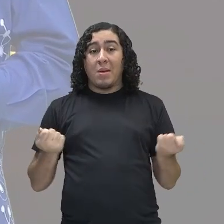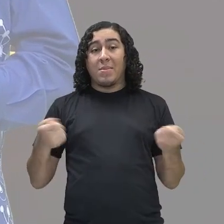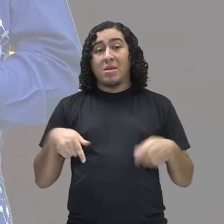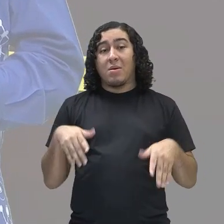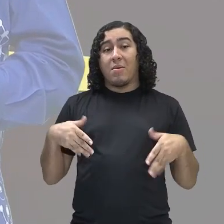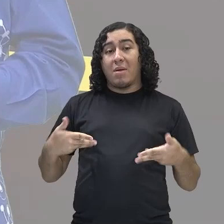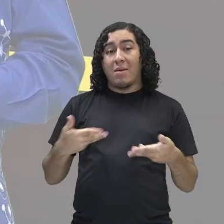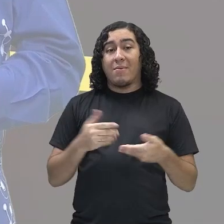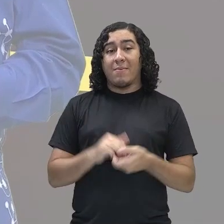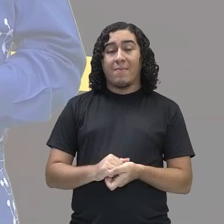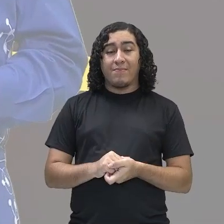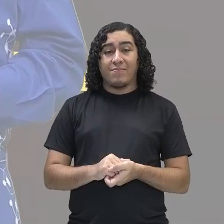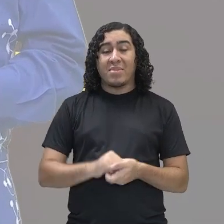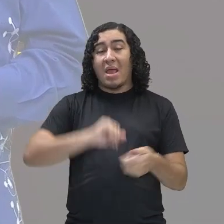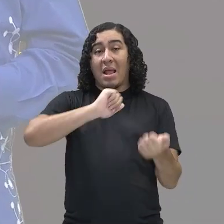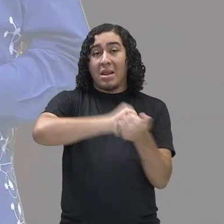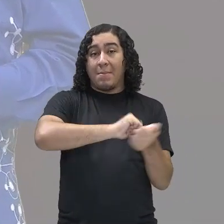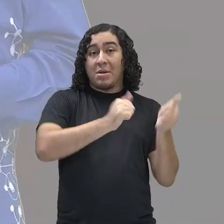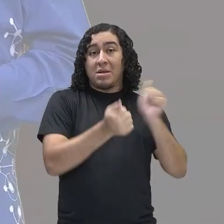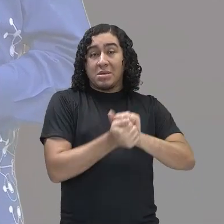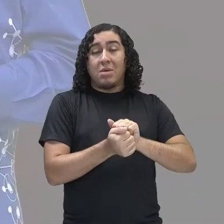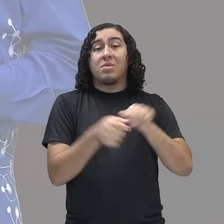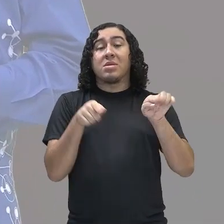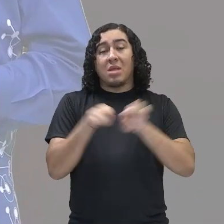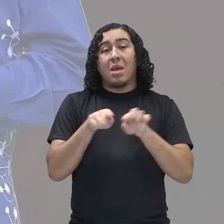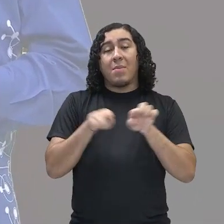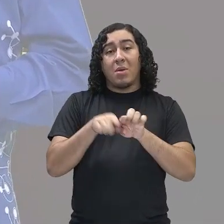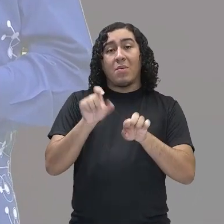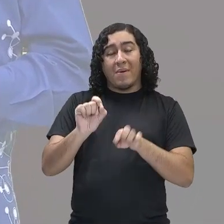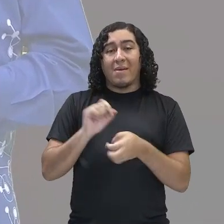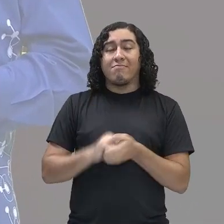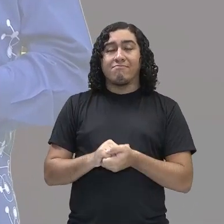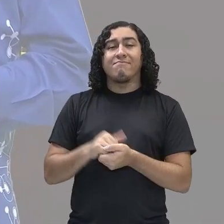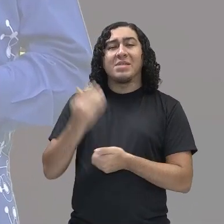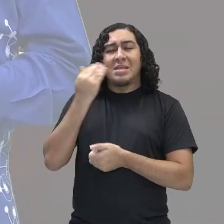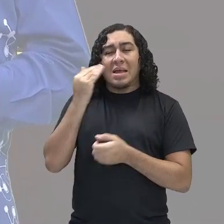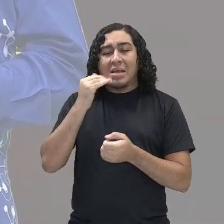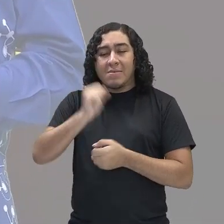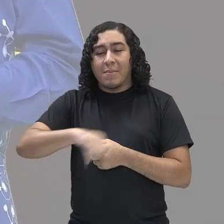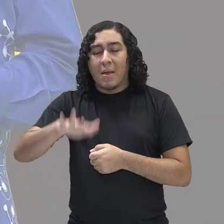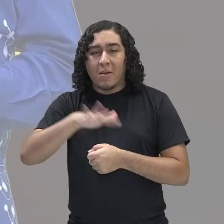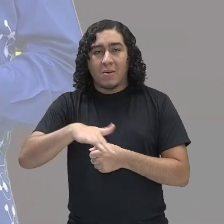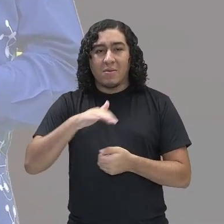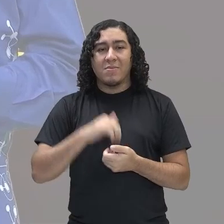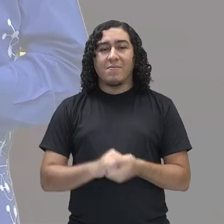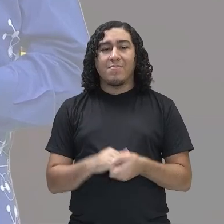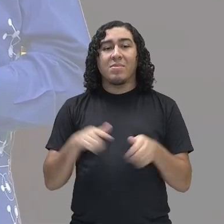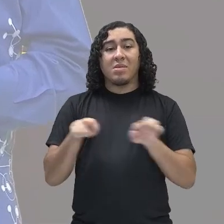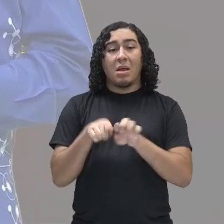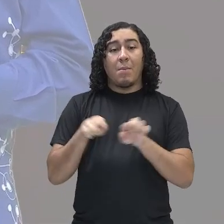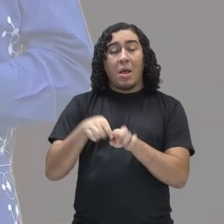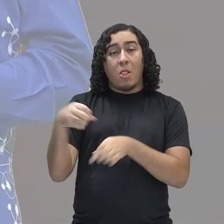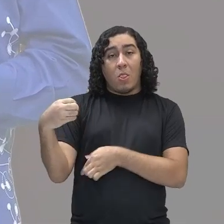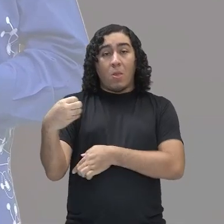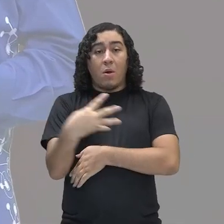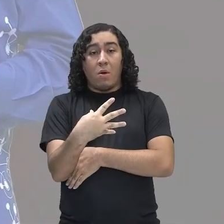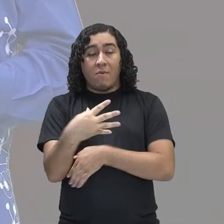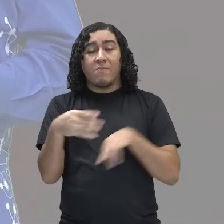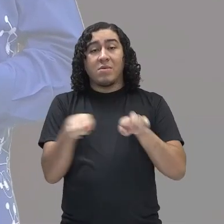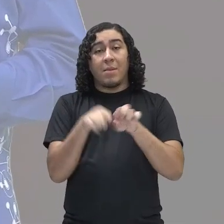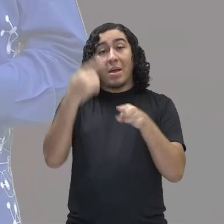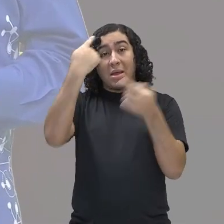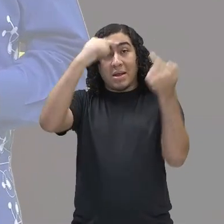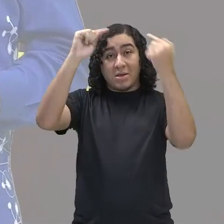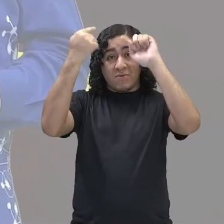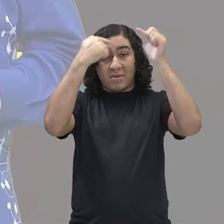é a adaptabilidade e a resiliência. Falamos também da inovação e da